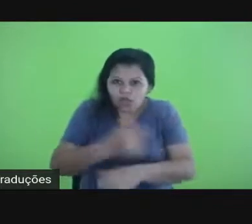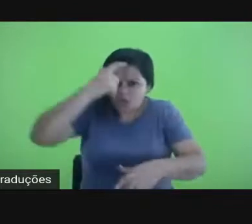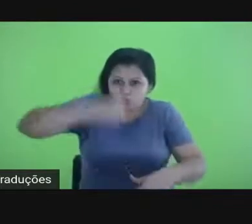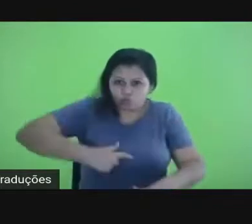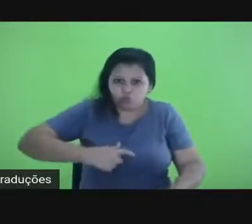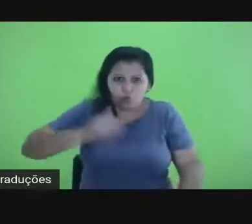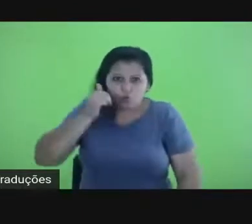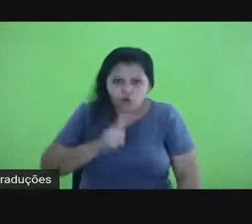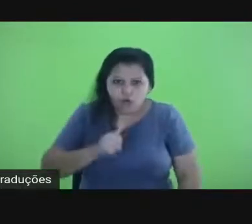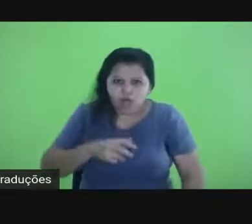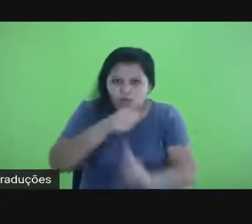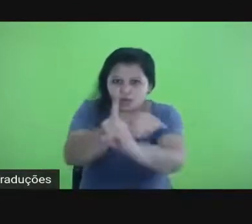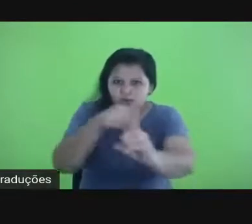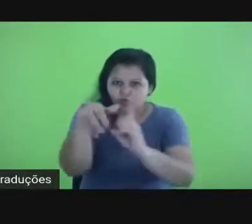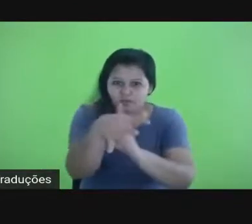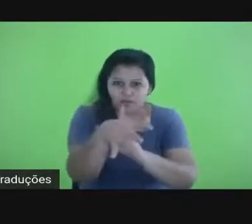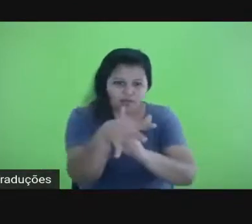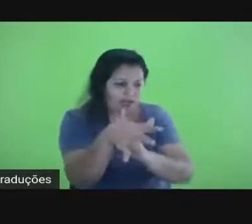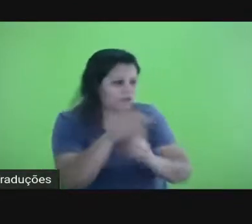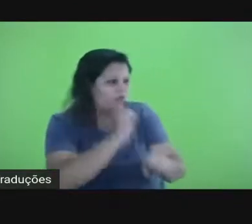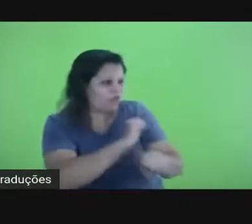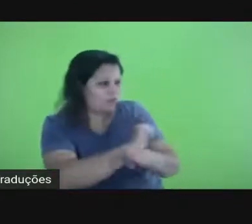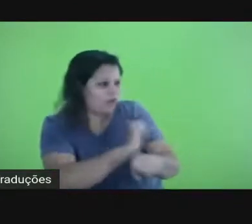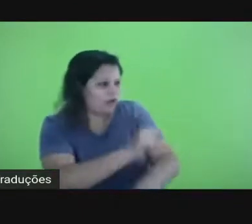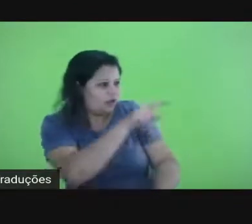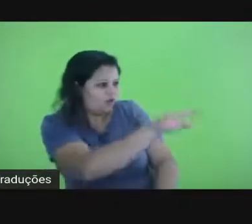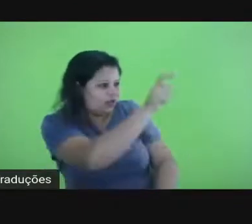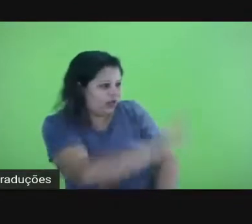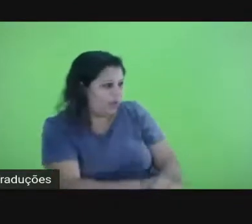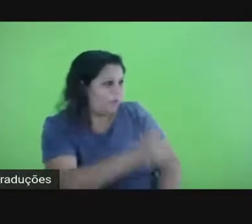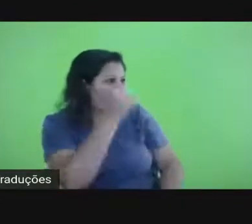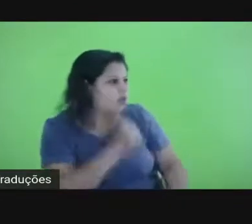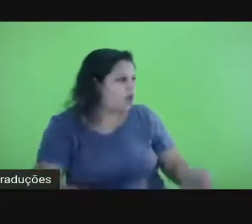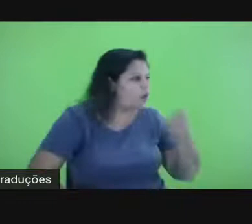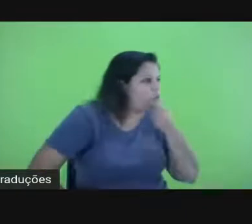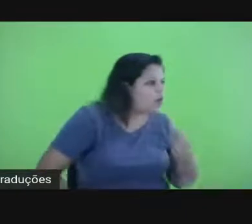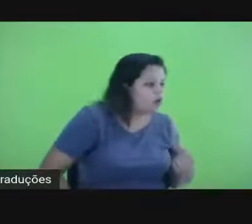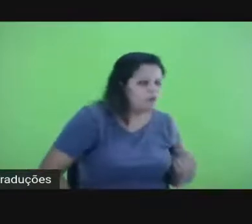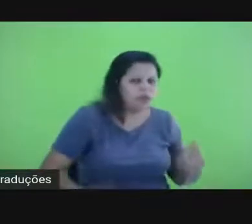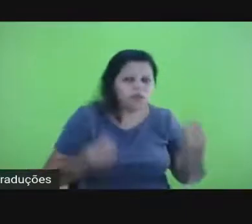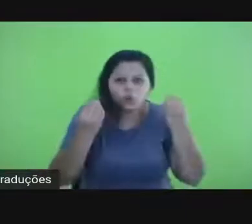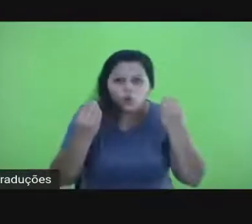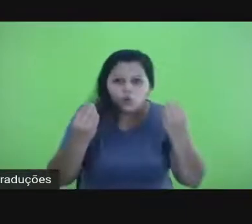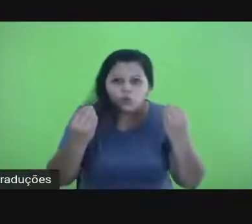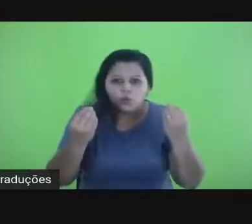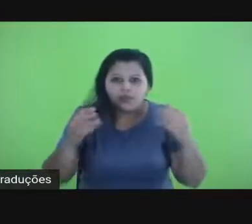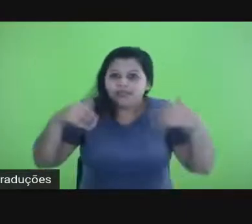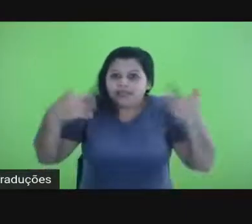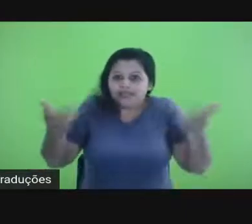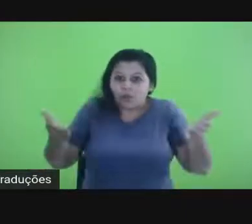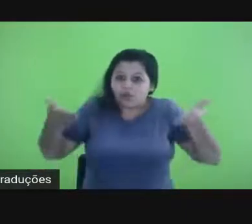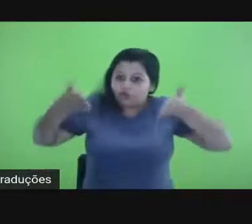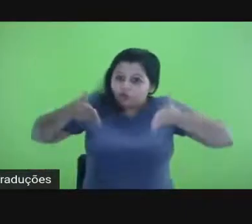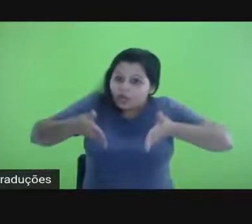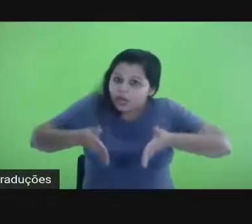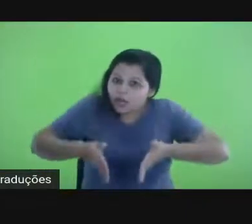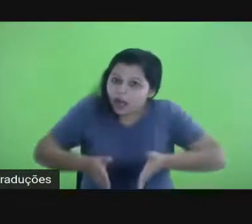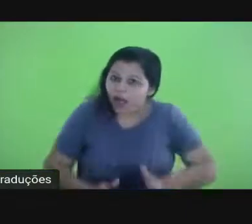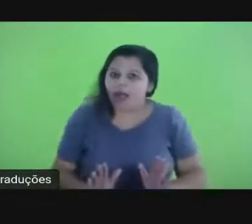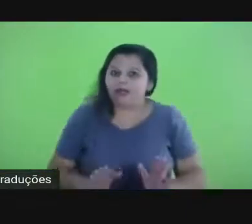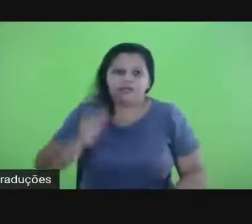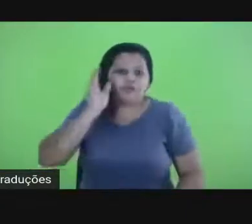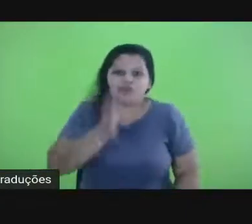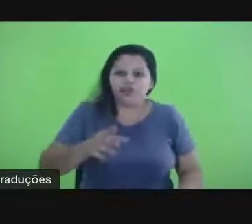sociedade uma informação que ela já está demandando da gente sem nem saber como é que vai ser a nossa cara. Então, a gente nasce, já tem lá o